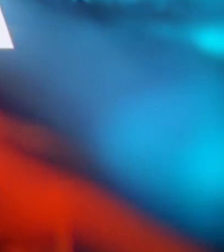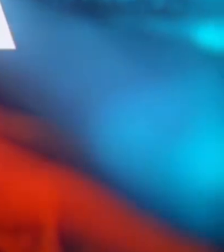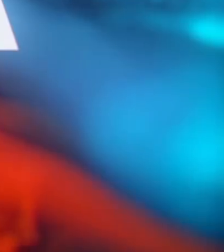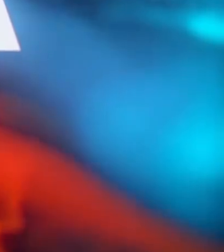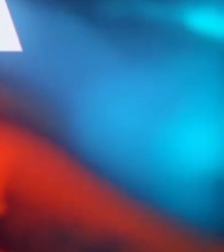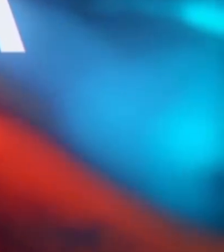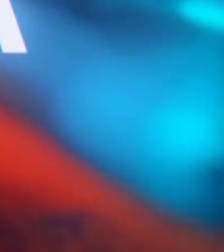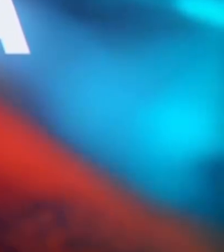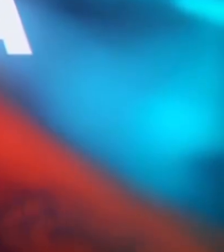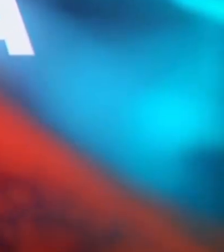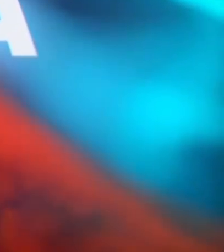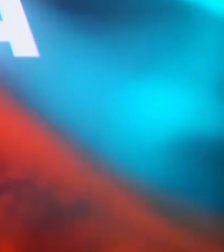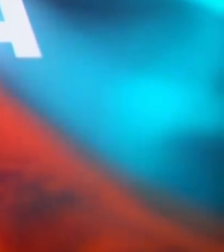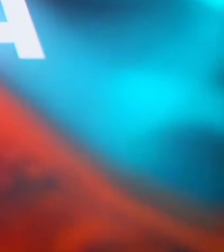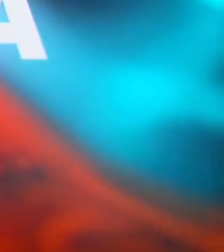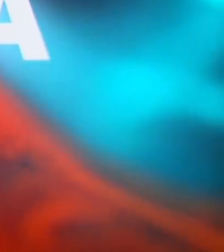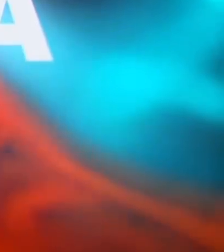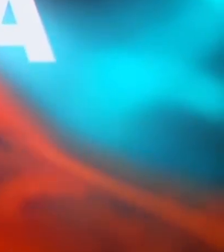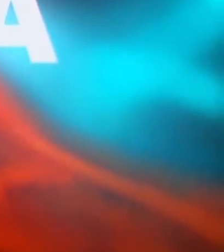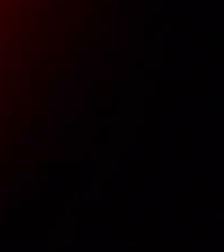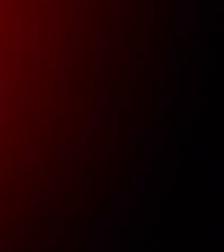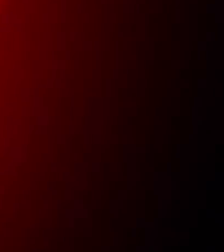Deus abençoe sua família.